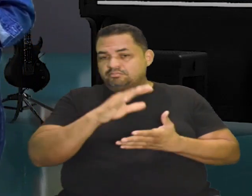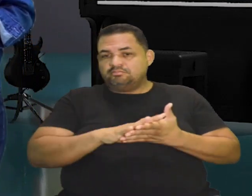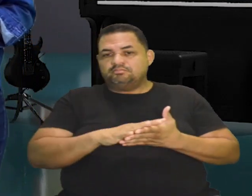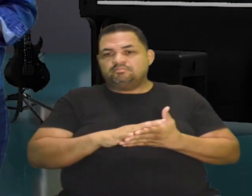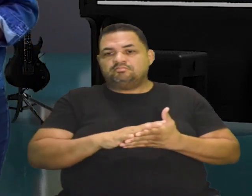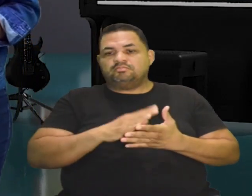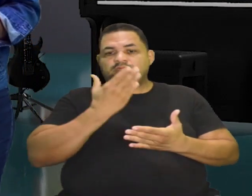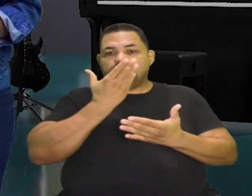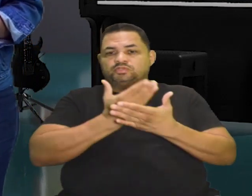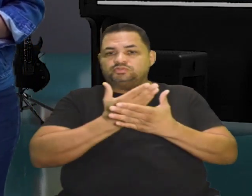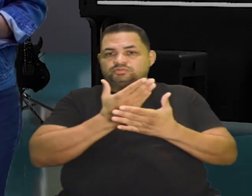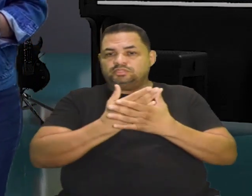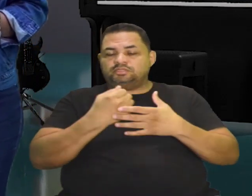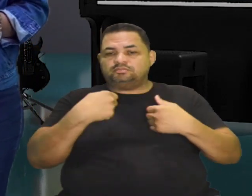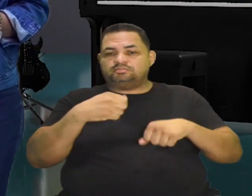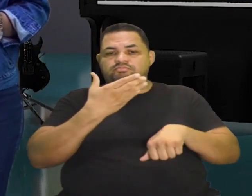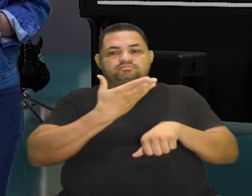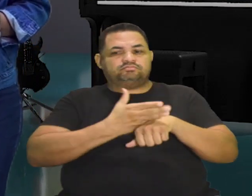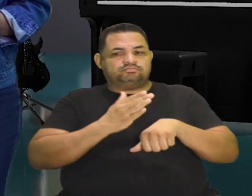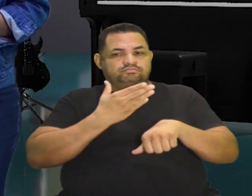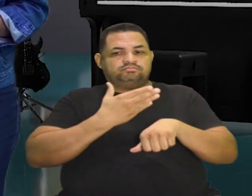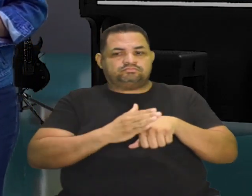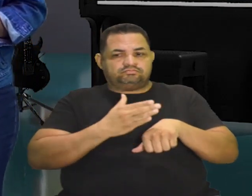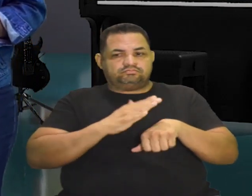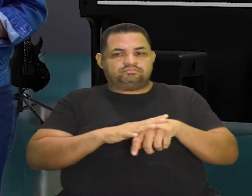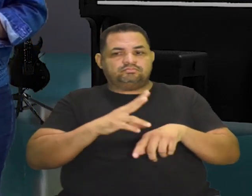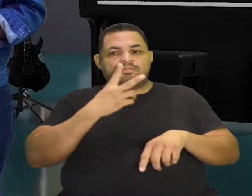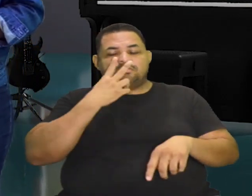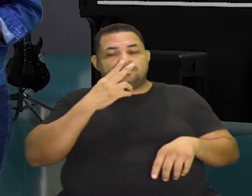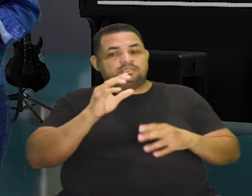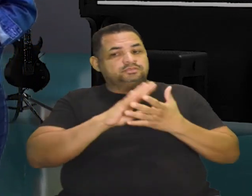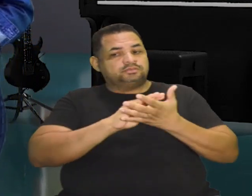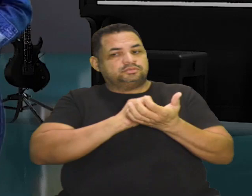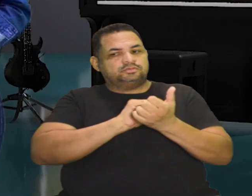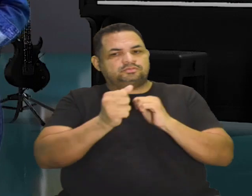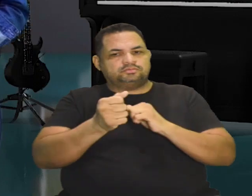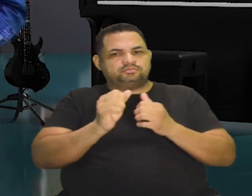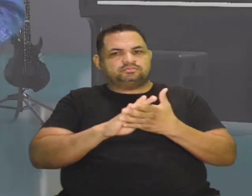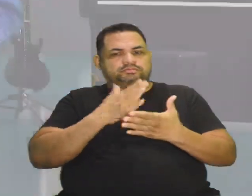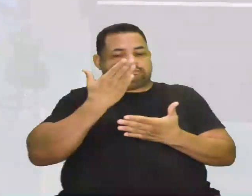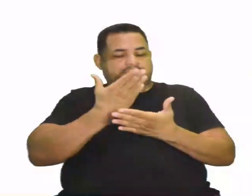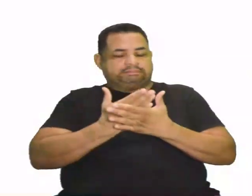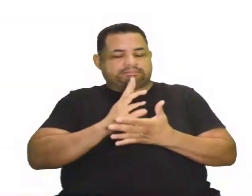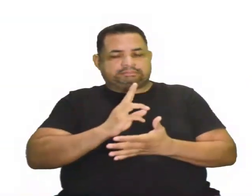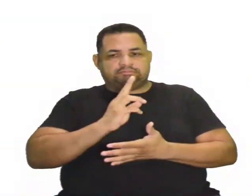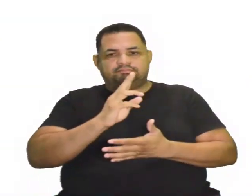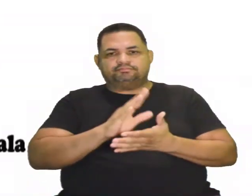como esporte. Precisa treinar, treinar e se dedicar muito. Então, vamos lá para a correção das